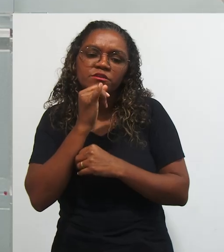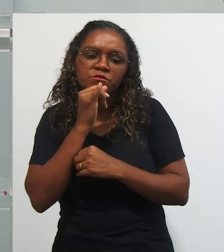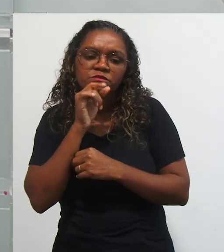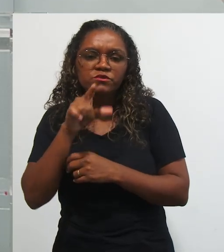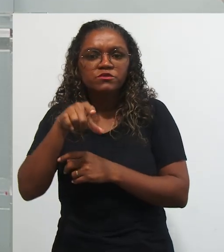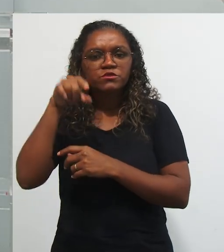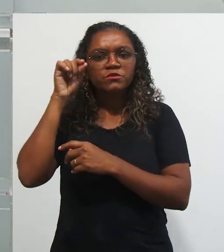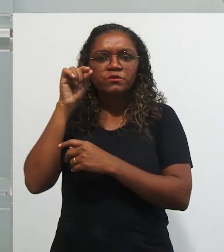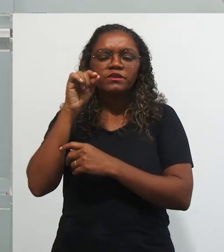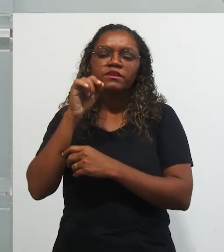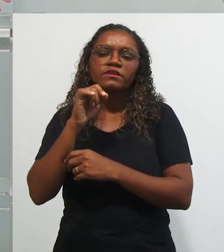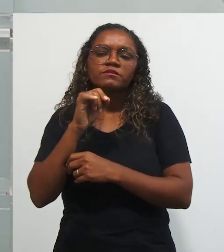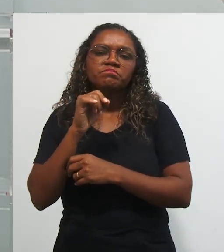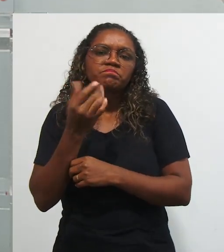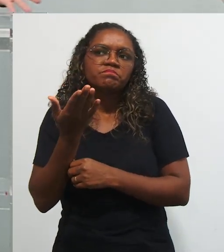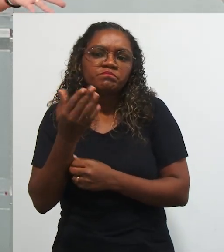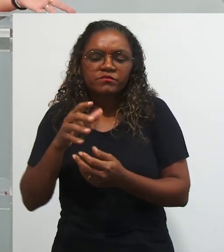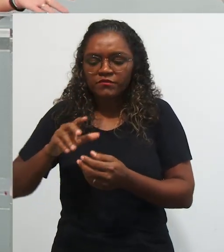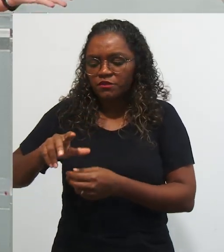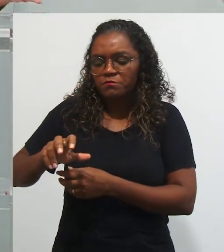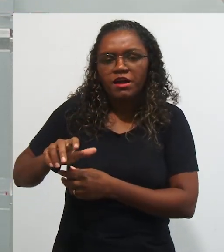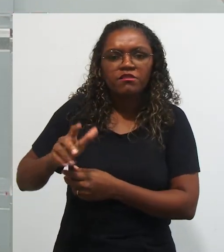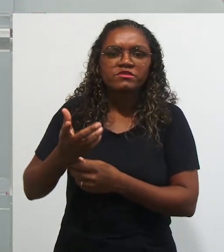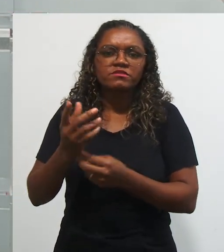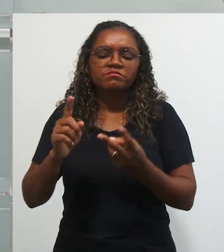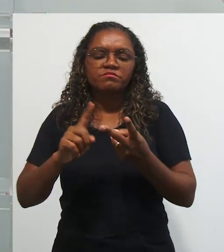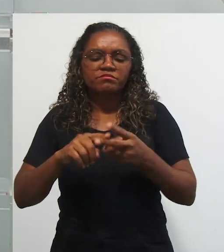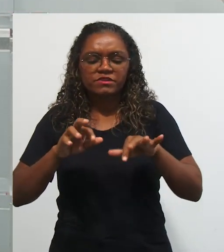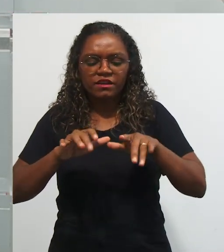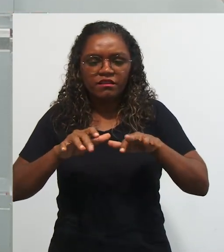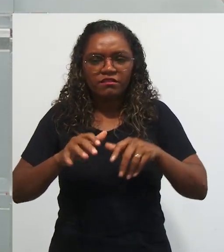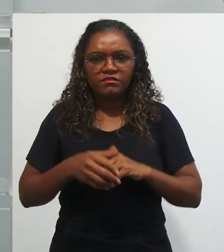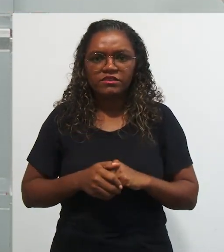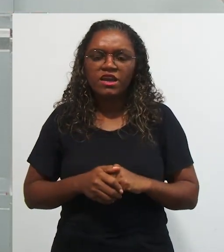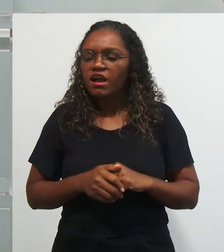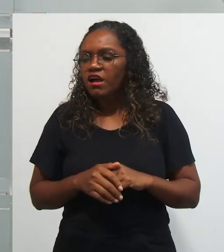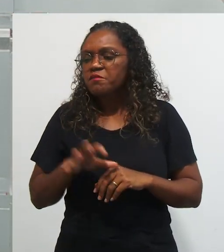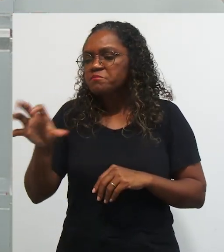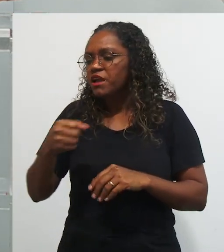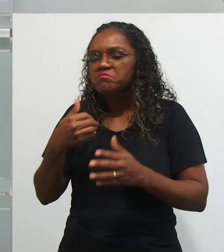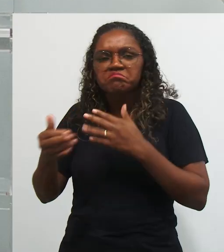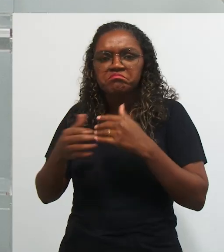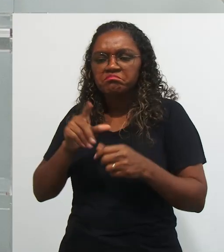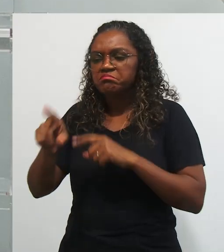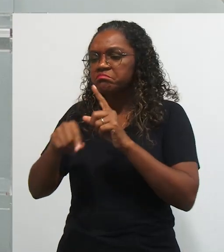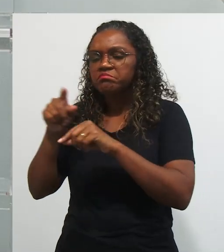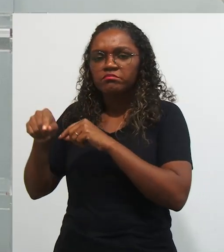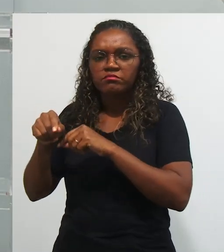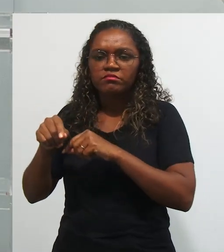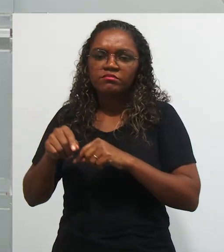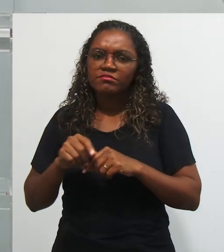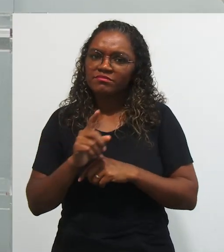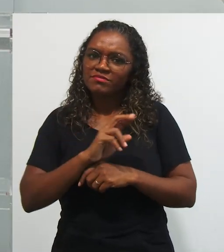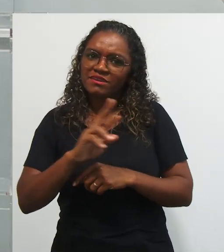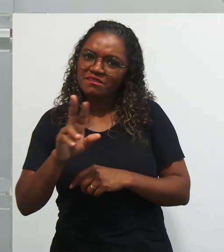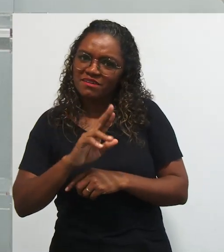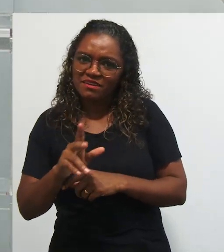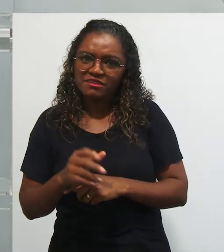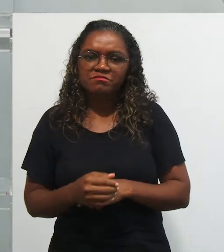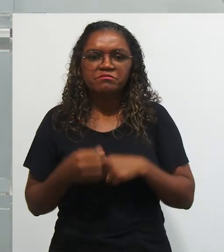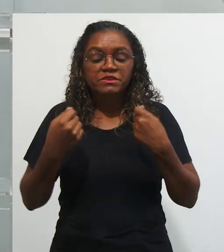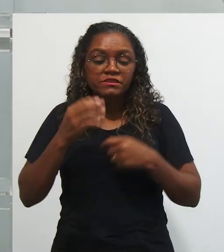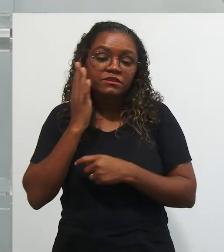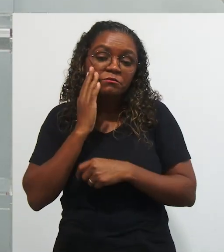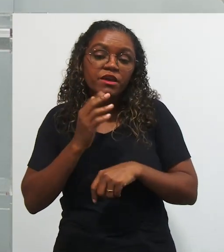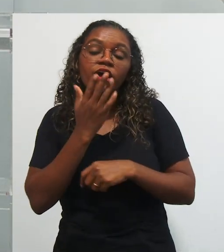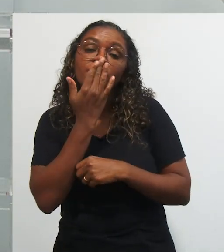produto, quando você vai escolher, por exemplo, um mouse, um teclado. Você não escolhe ele aleatoriamente, você escolhe, tem que ser